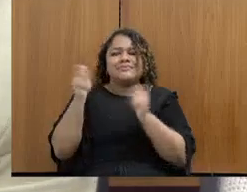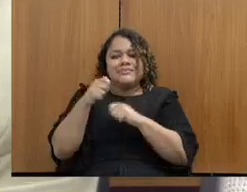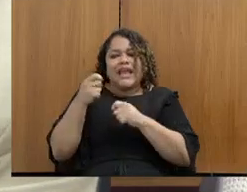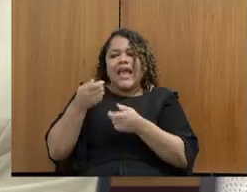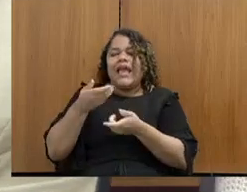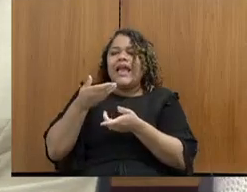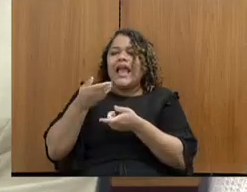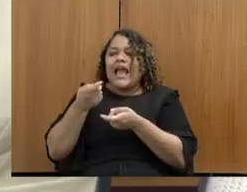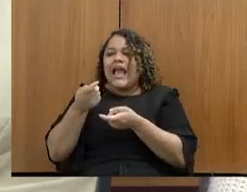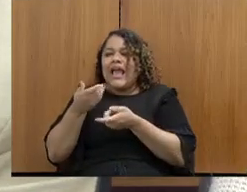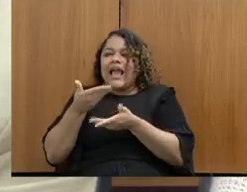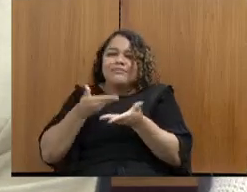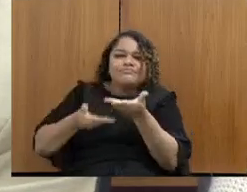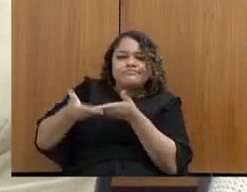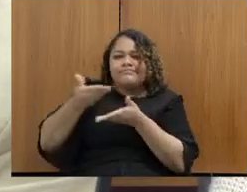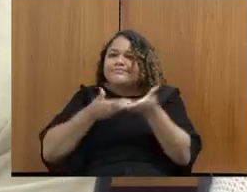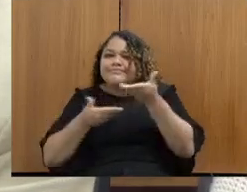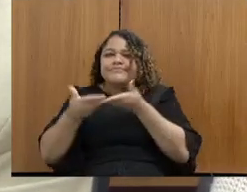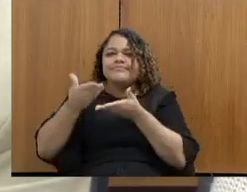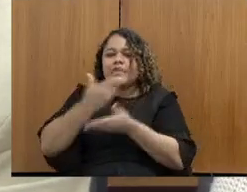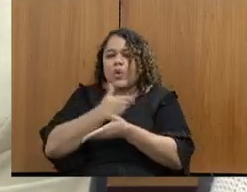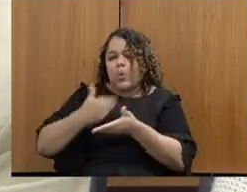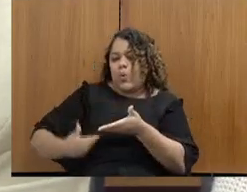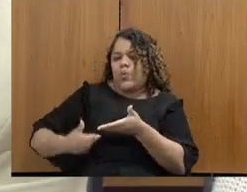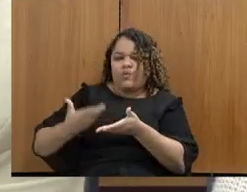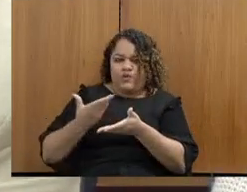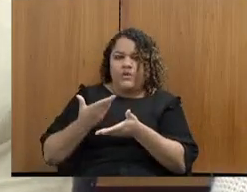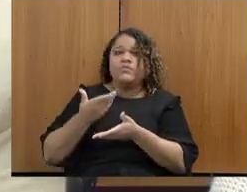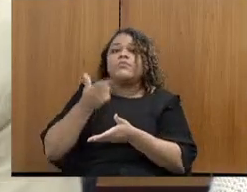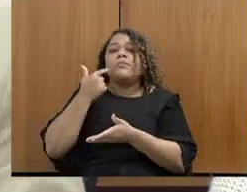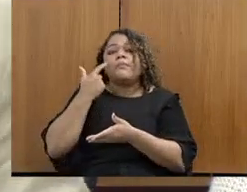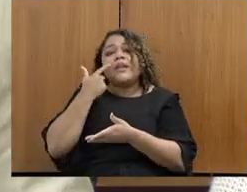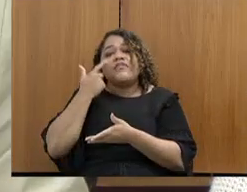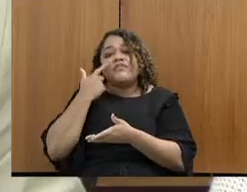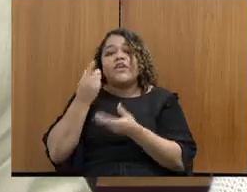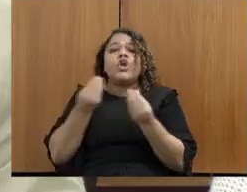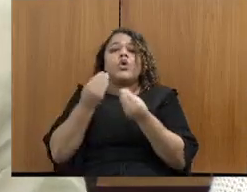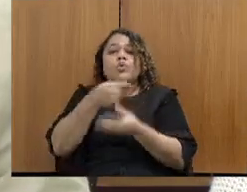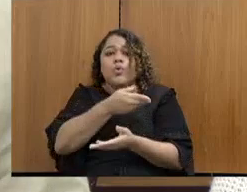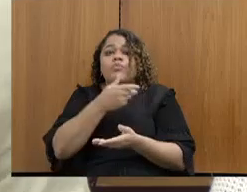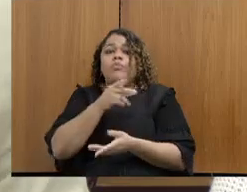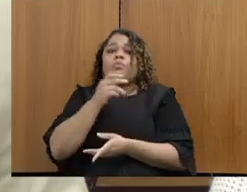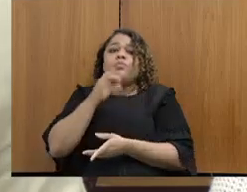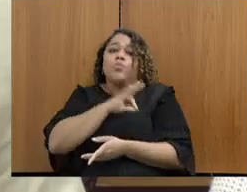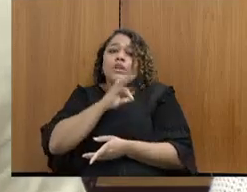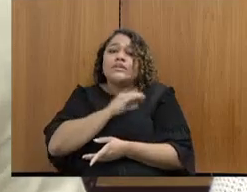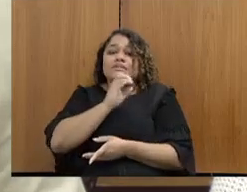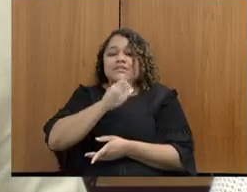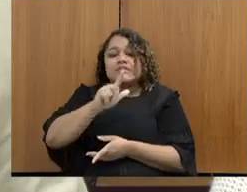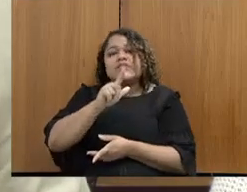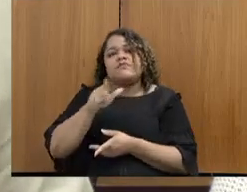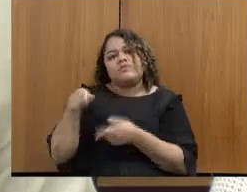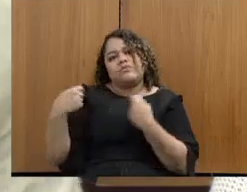com o governo para poder exemplificar como que realmente a polícia civil necessita dessa força